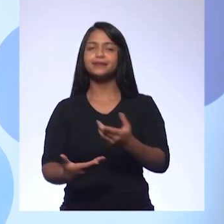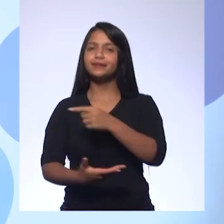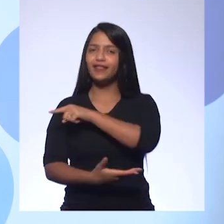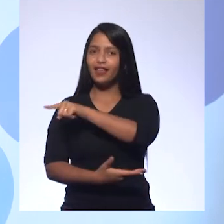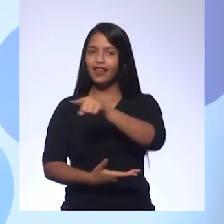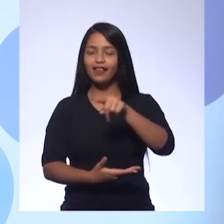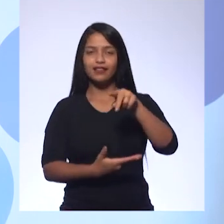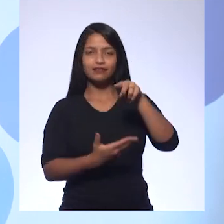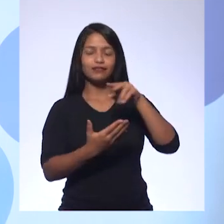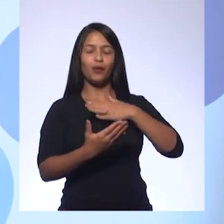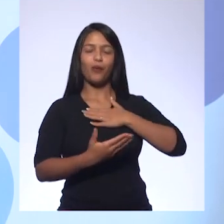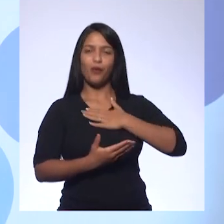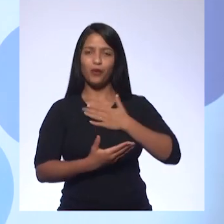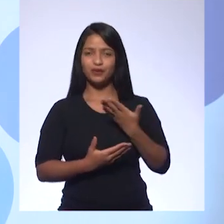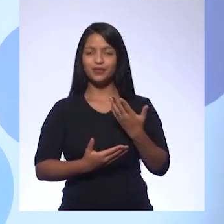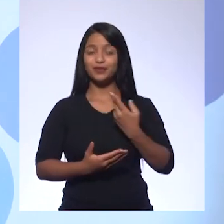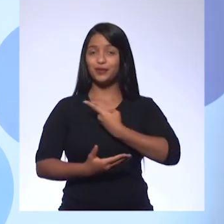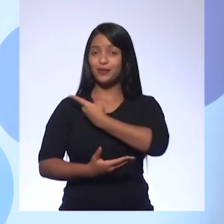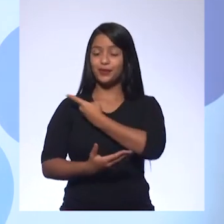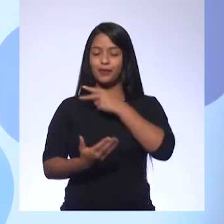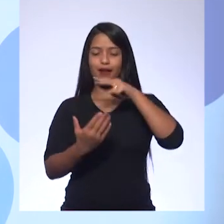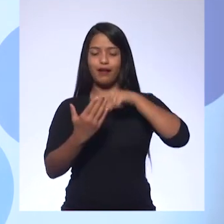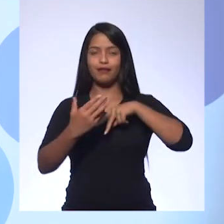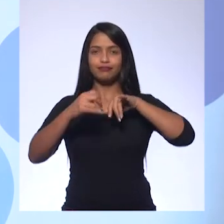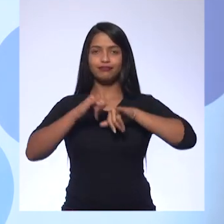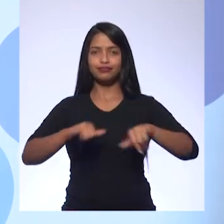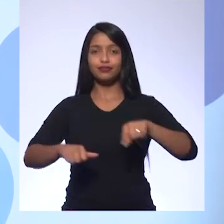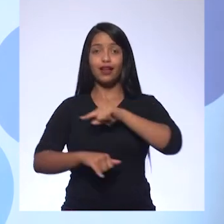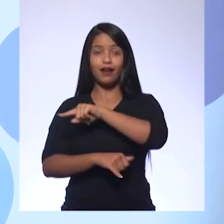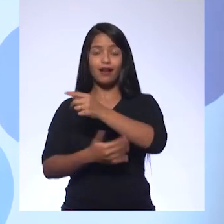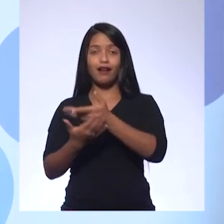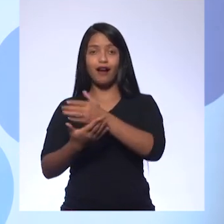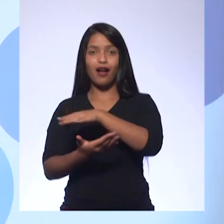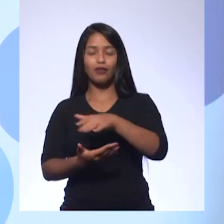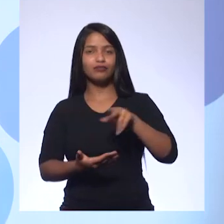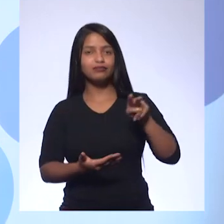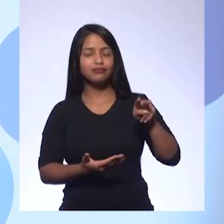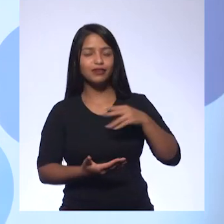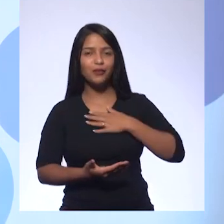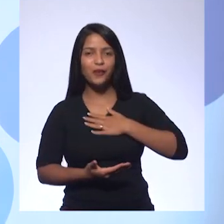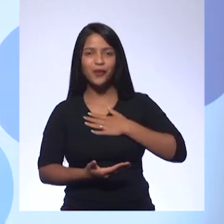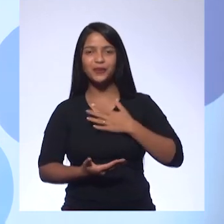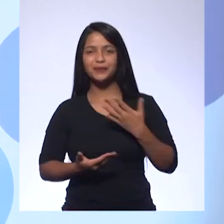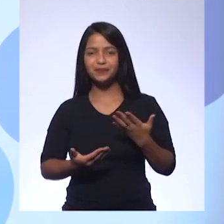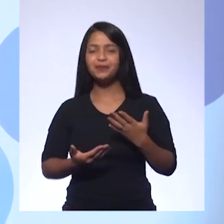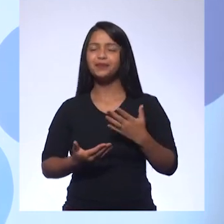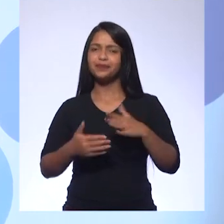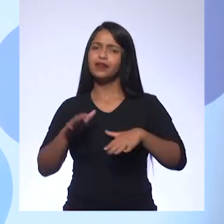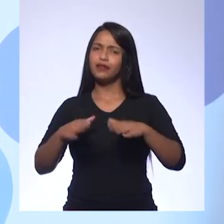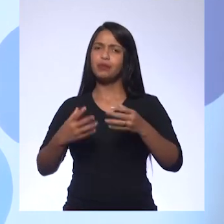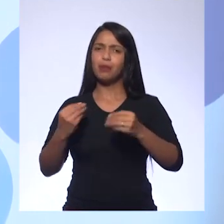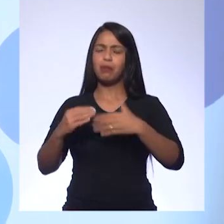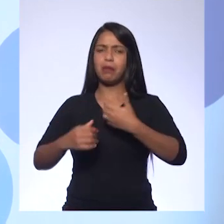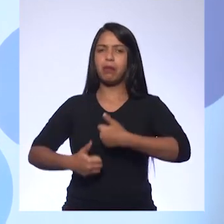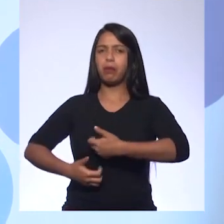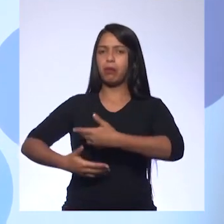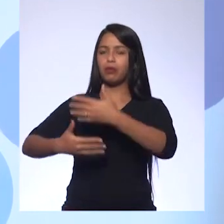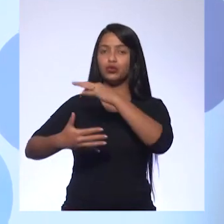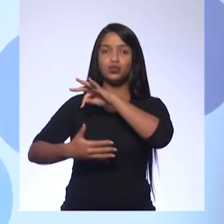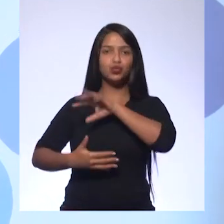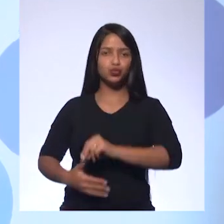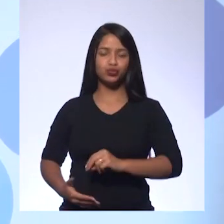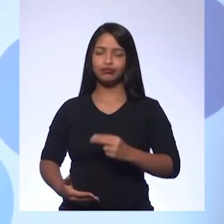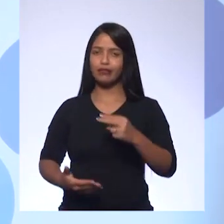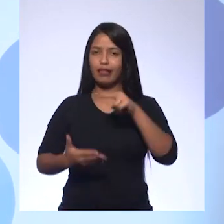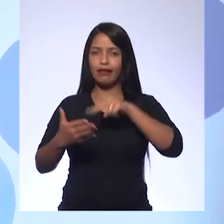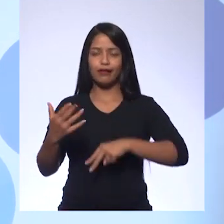felizes, a gente lê o nomezinho aqui, é claro que às vezes também a participação é muito grande, nem dá para ler de todos, mas a gente faz o possível. O importante é que